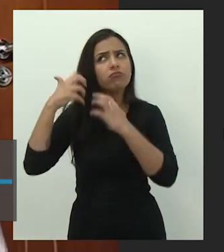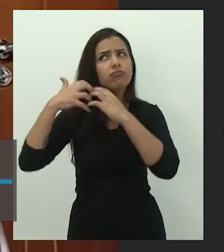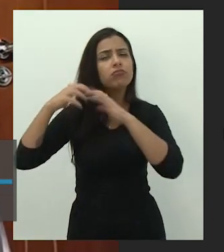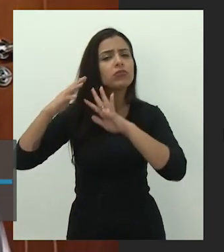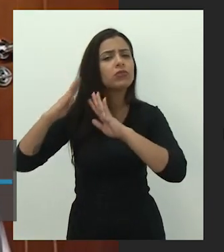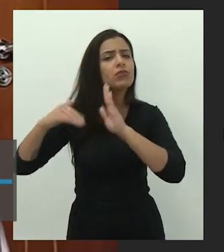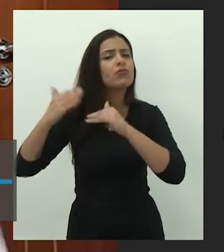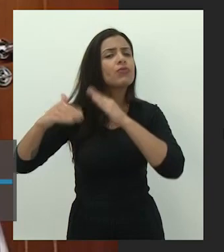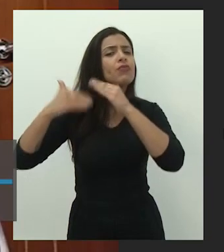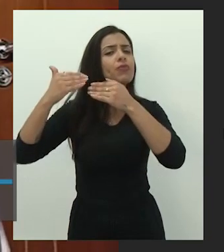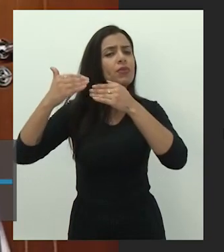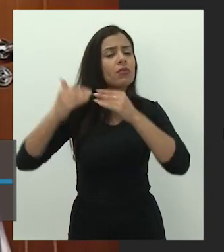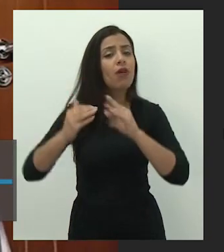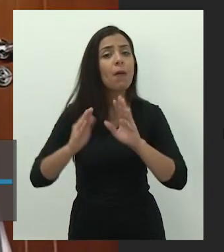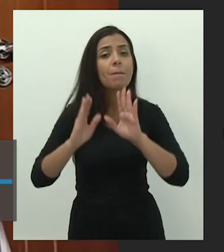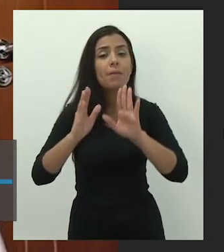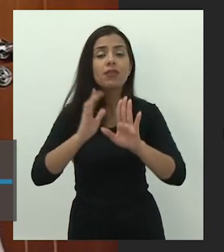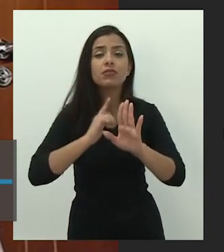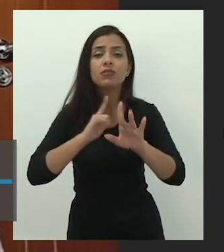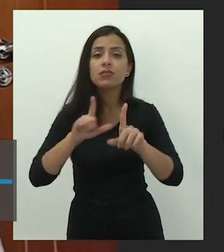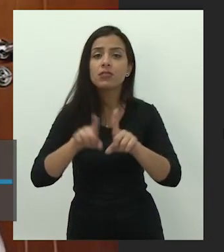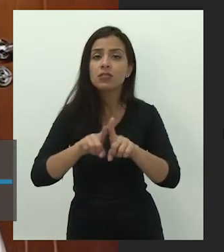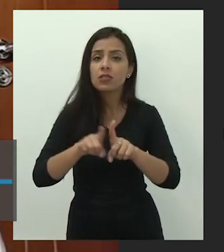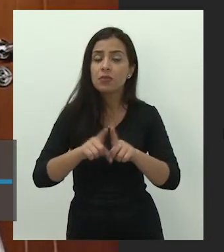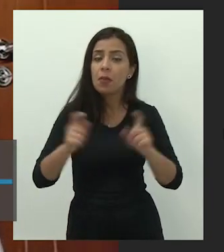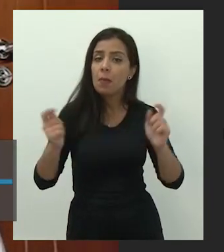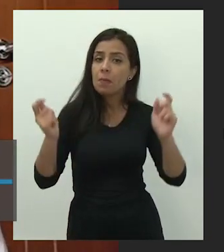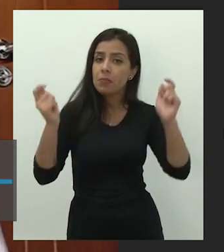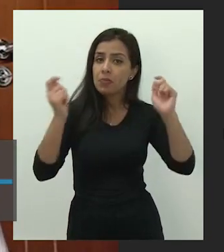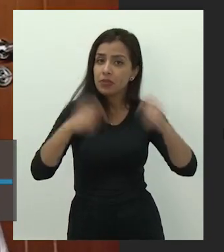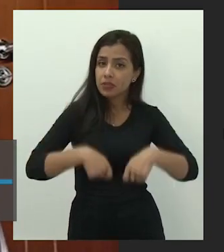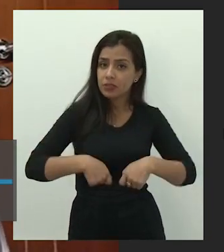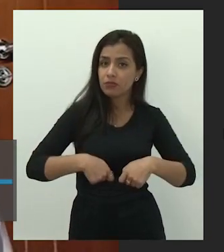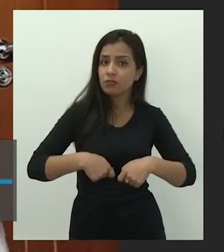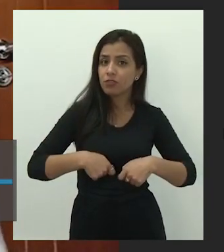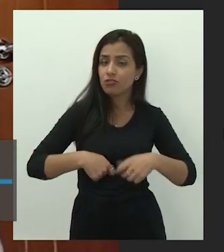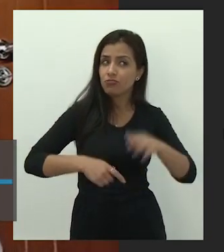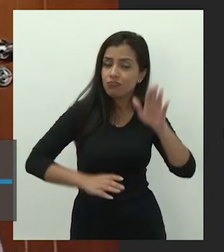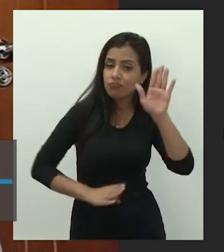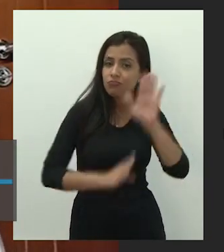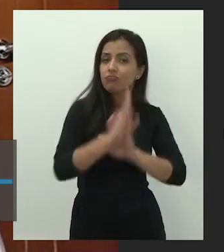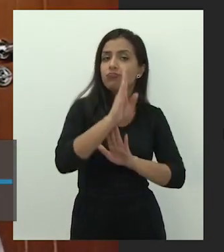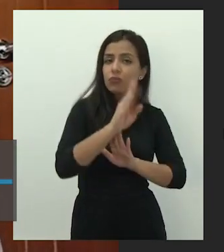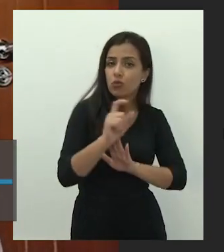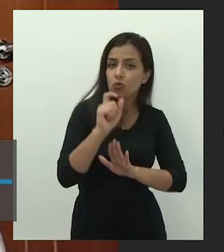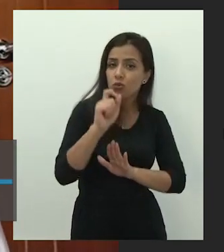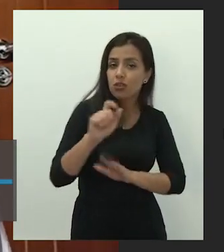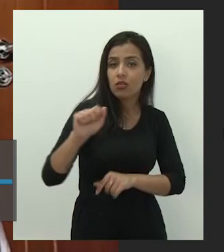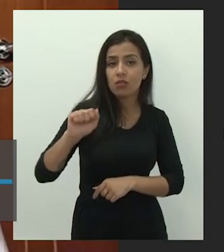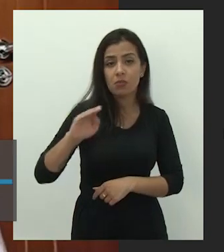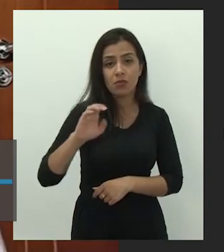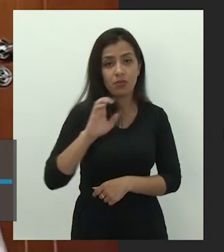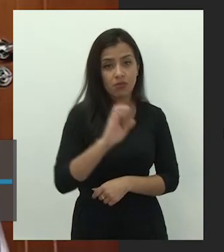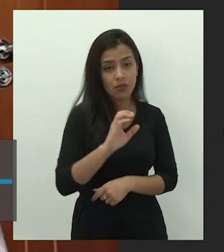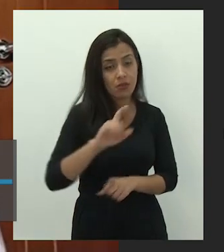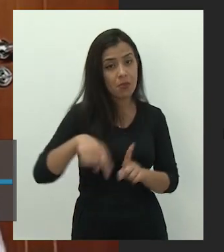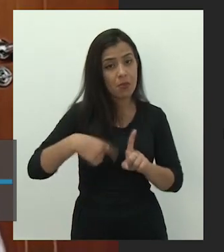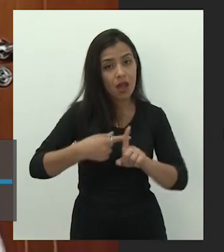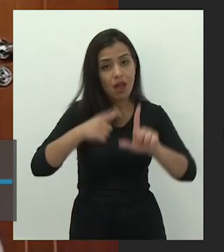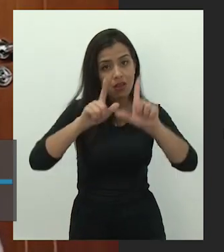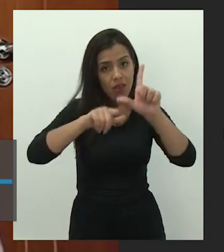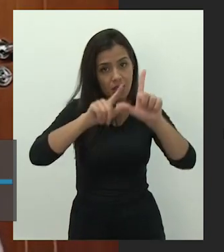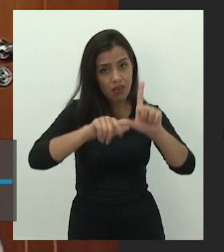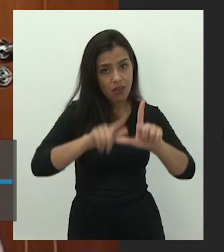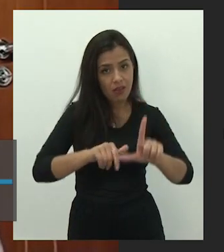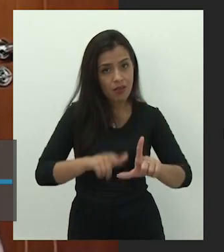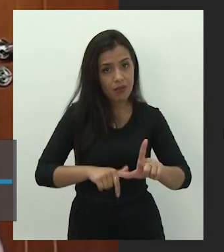algébrico. Estamos também permitindo um avanço na questão da alfabetização e do letramento. Essa habilidade aparece